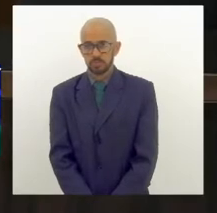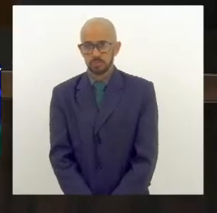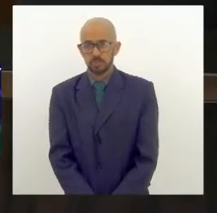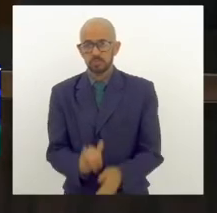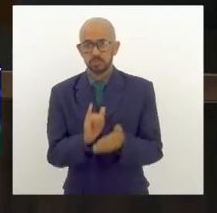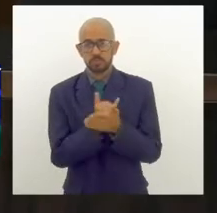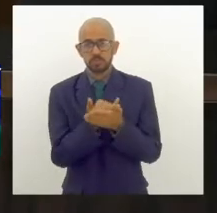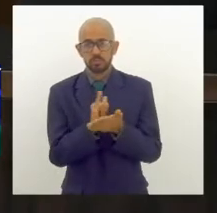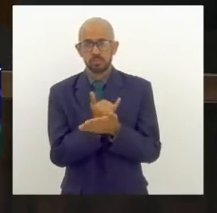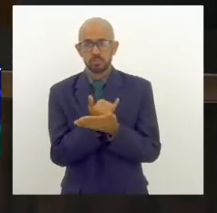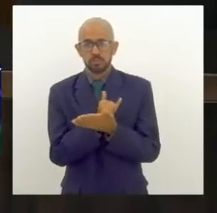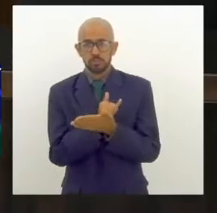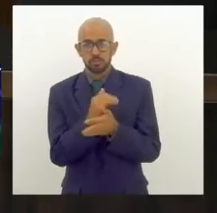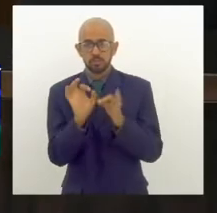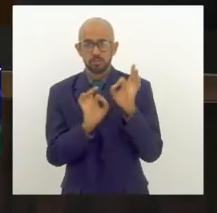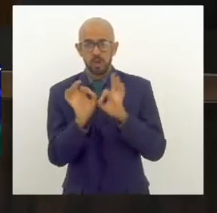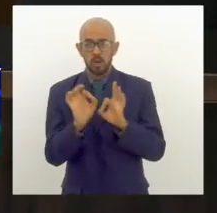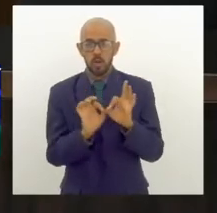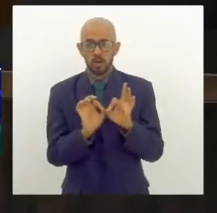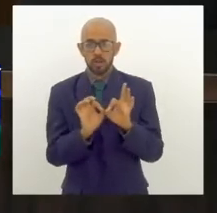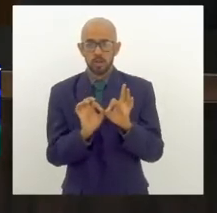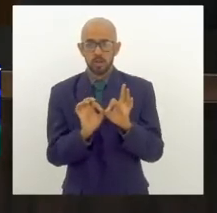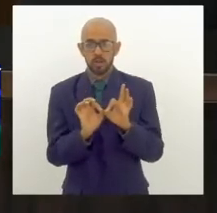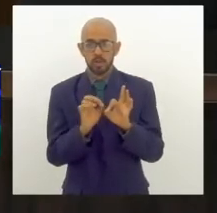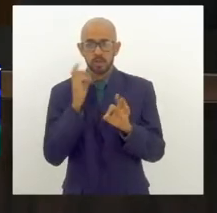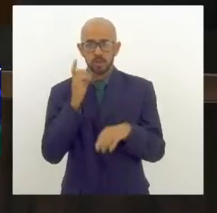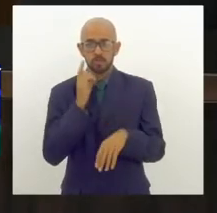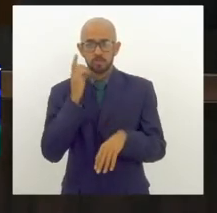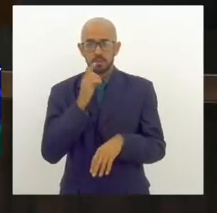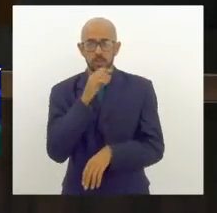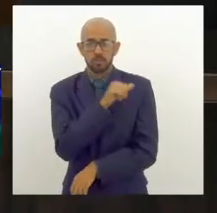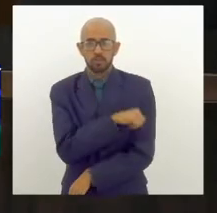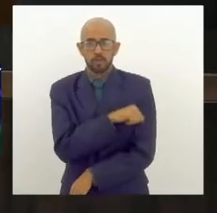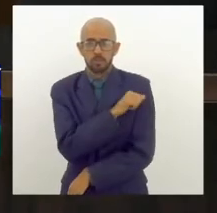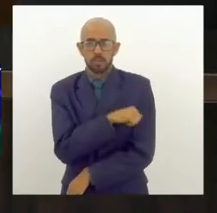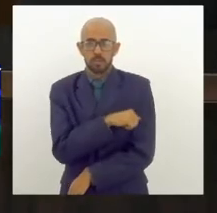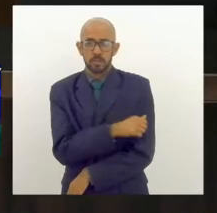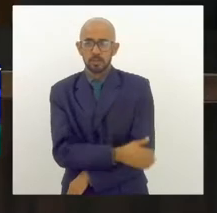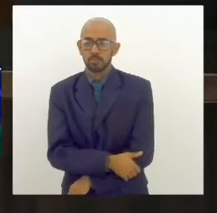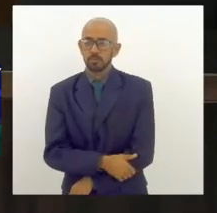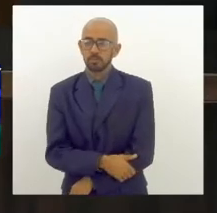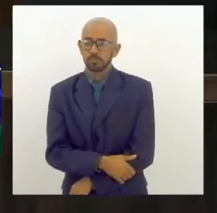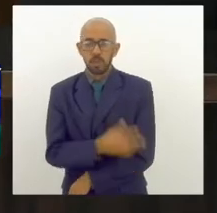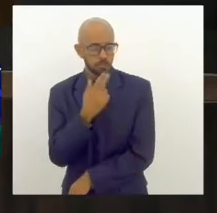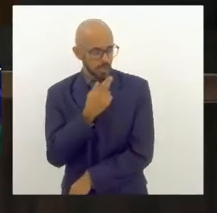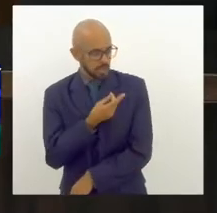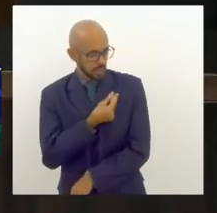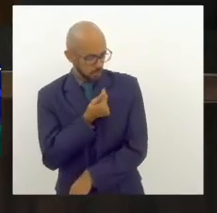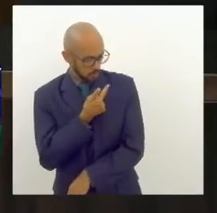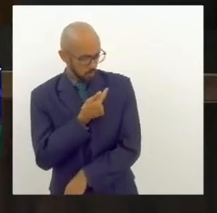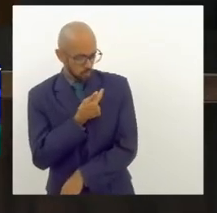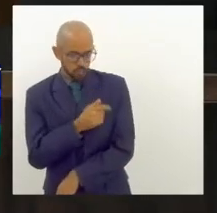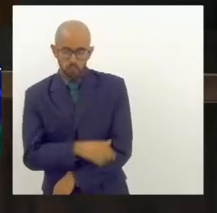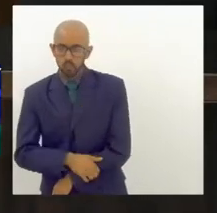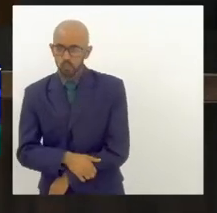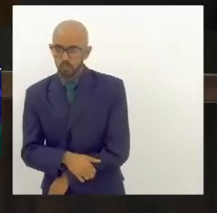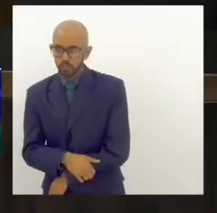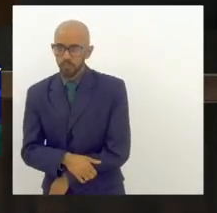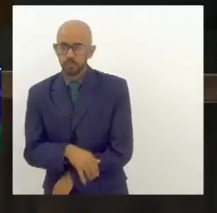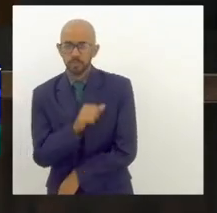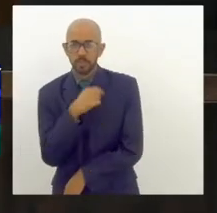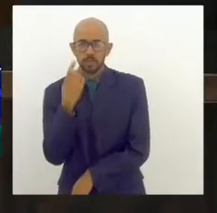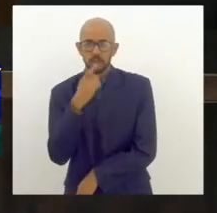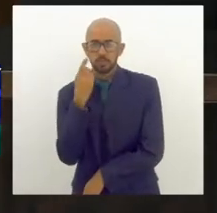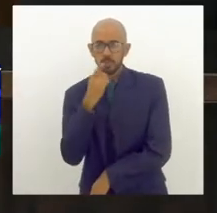escrito para uma questão de ordem a deputada enfermeira Rejane, acho que saiu aqui do parlamento, e a